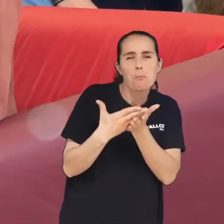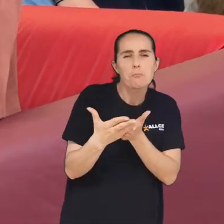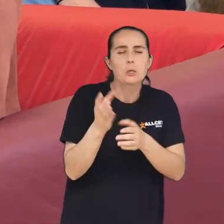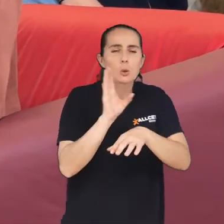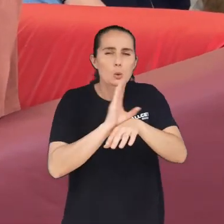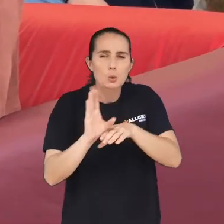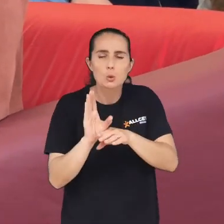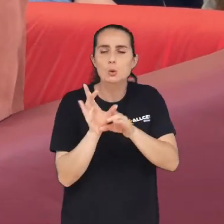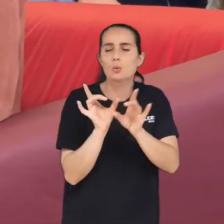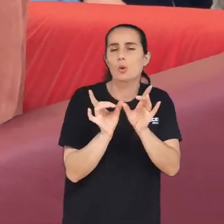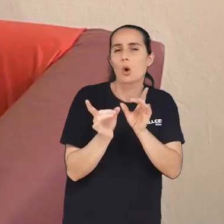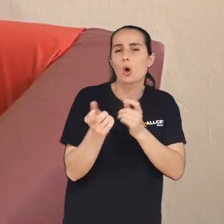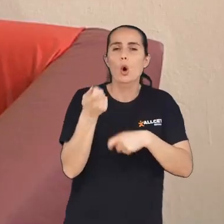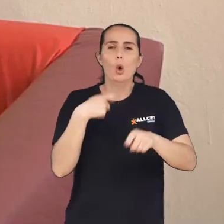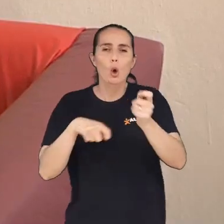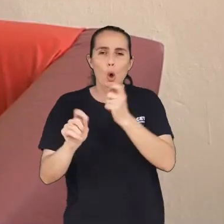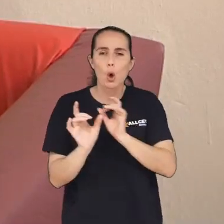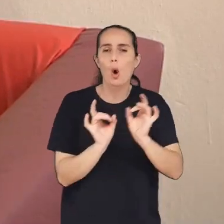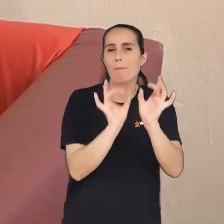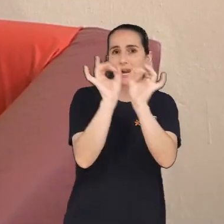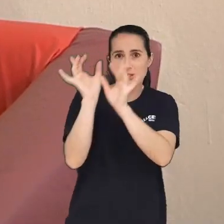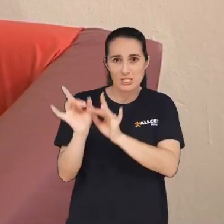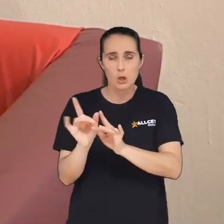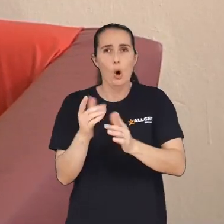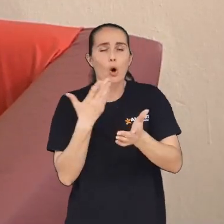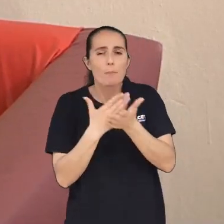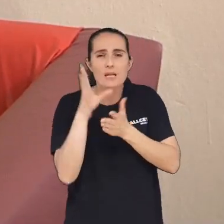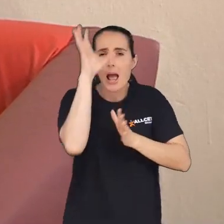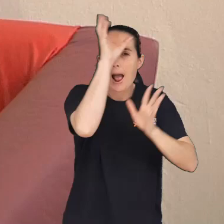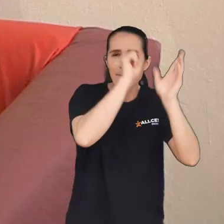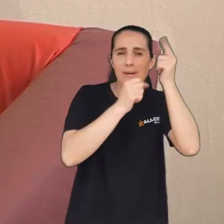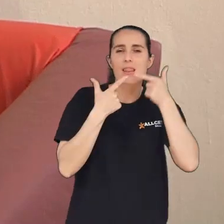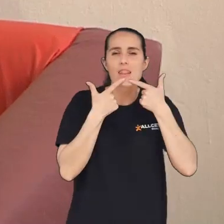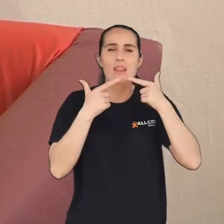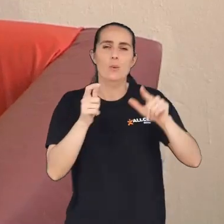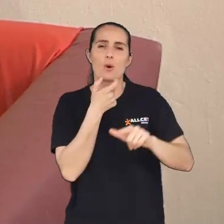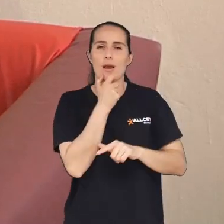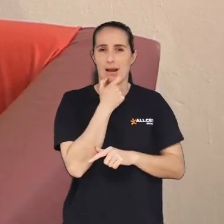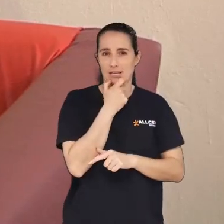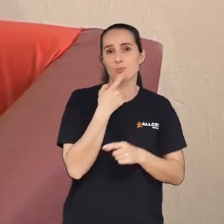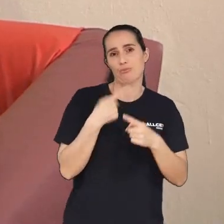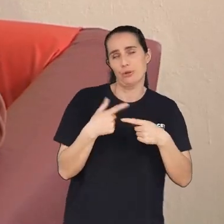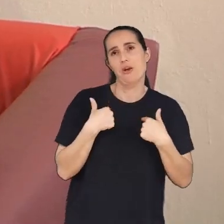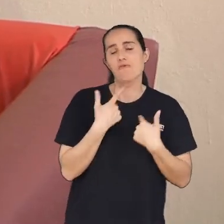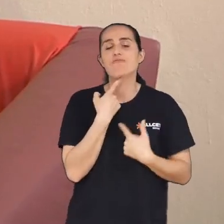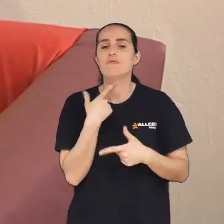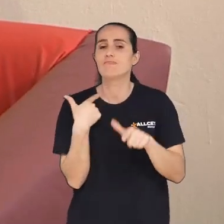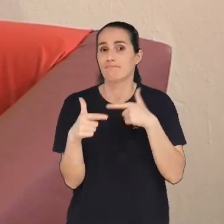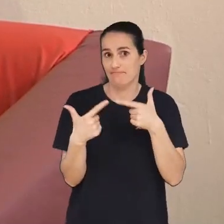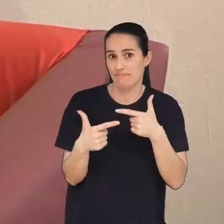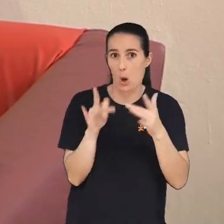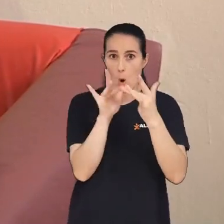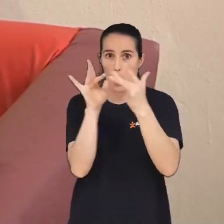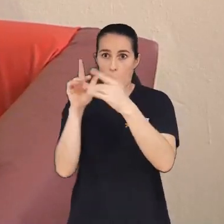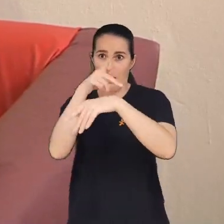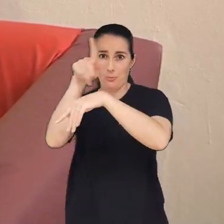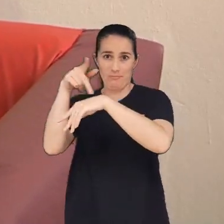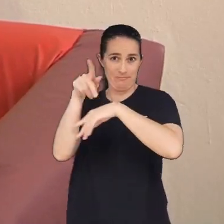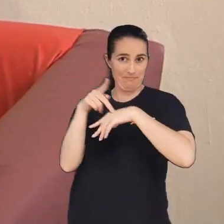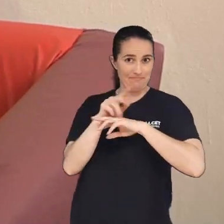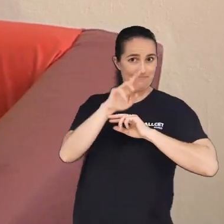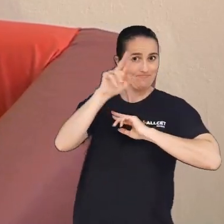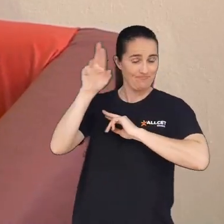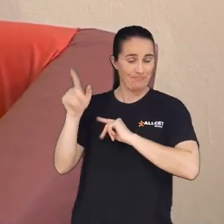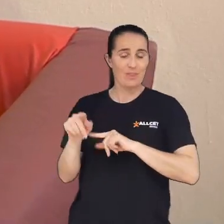aperfeiçoar na língua inglesa, então, para poder trabalhar. Por desencargo da vida, com o negócio